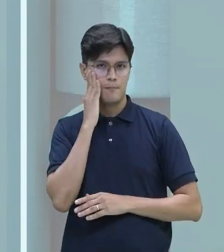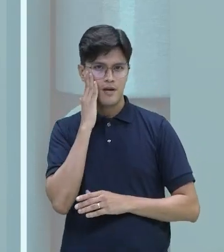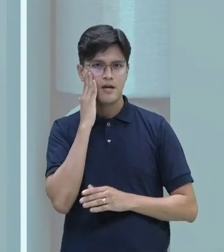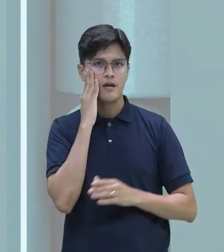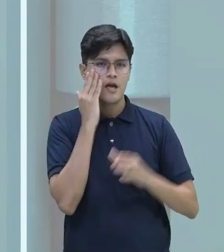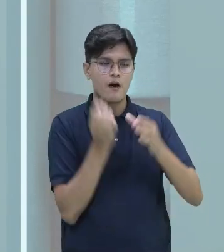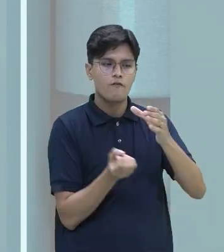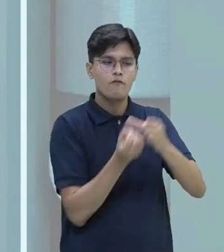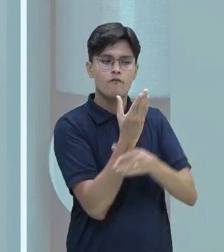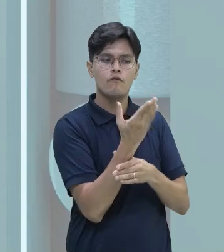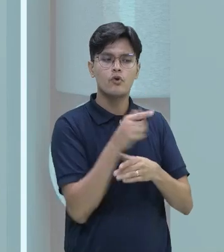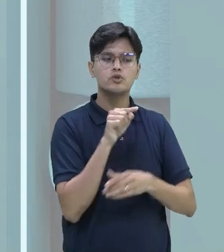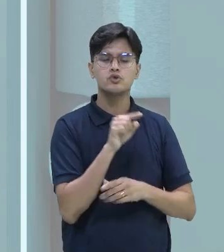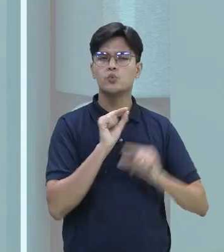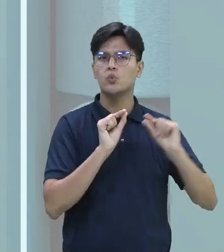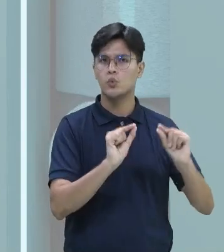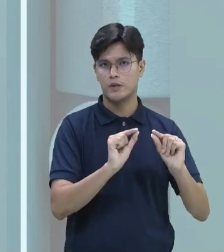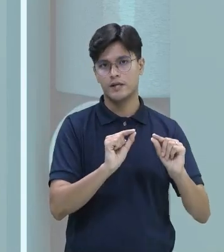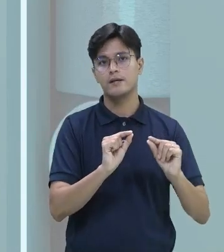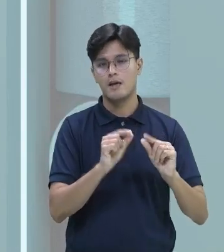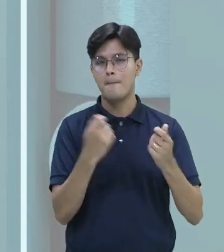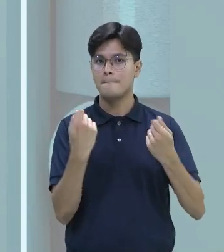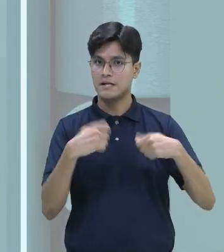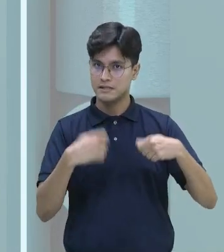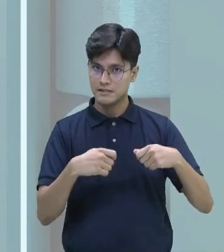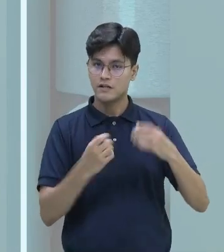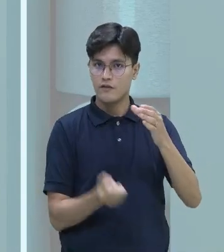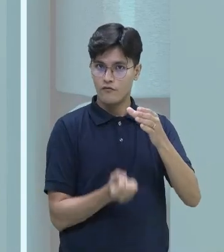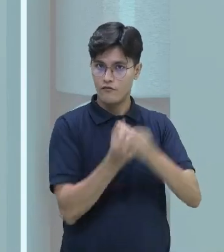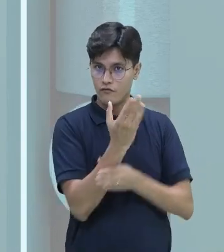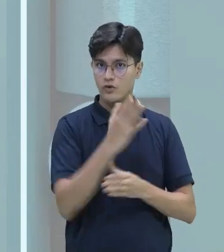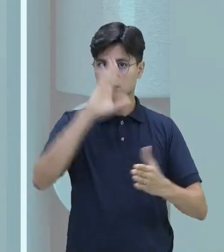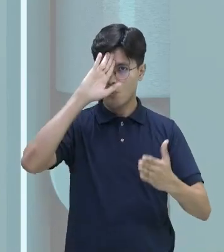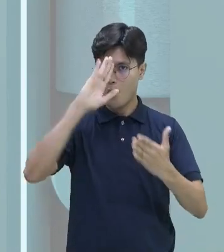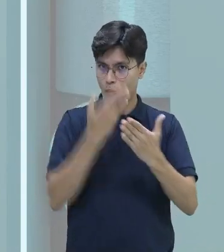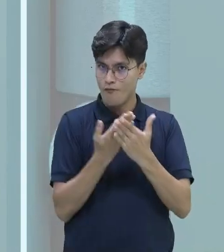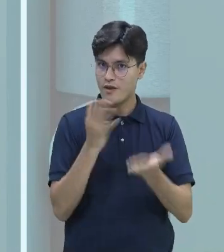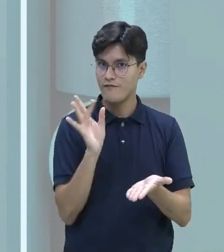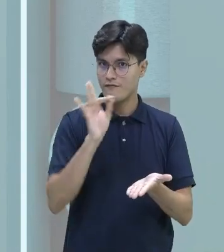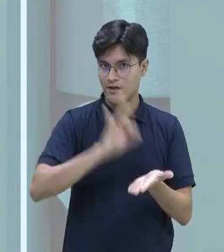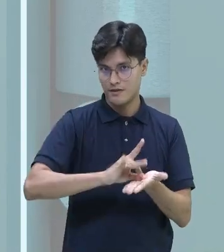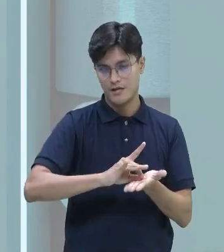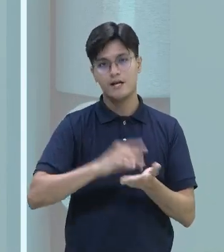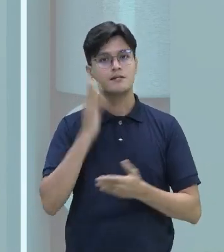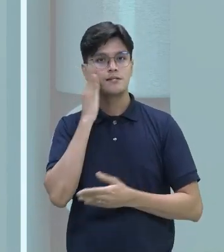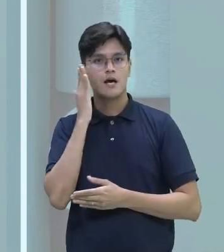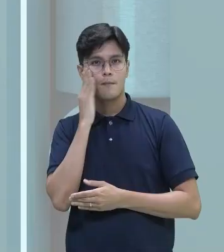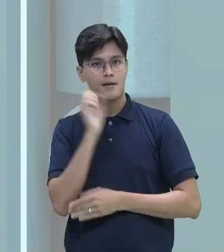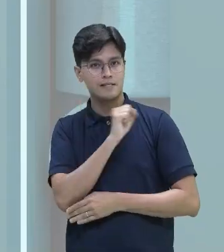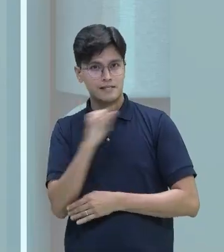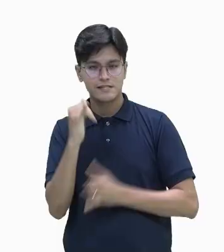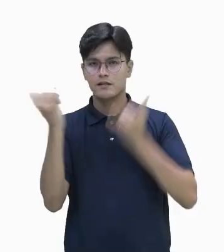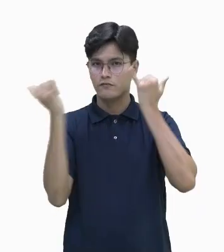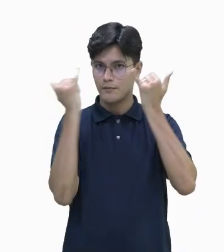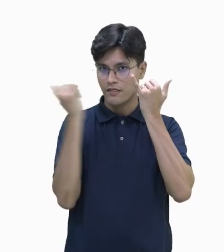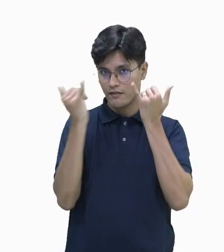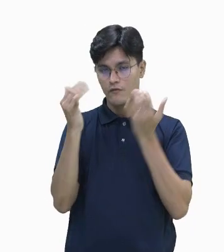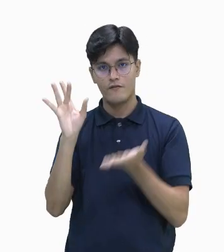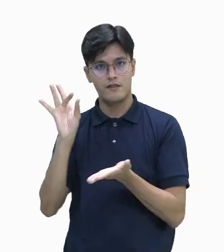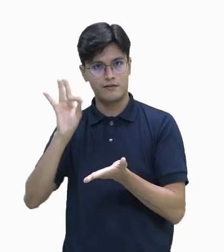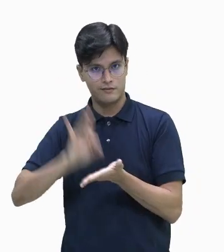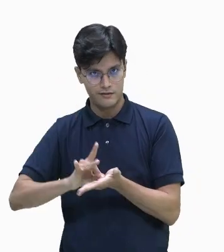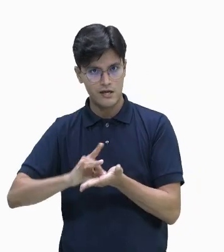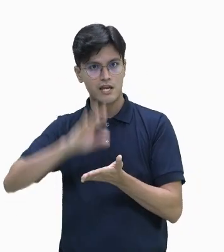fontes confiáveis, informação que é de fato verdadeira e confiável sobre os diferentes